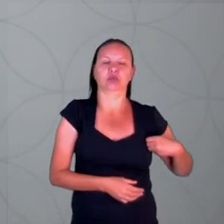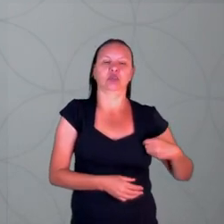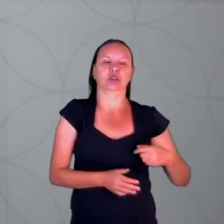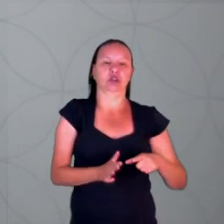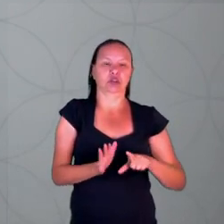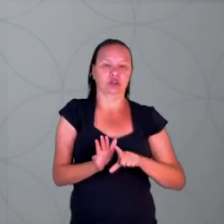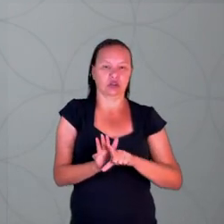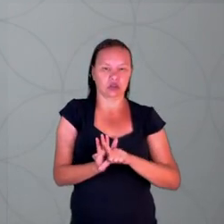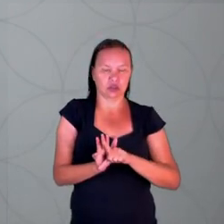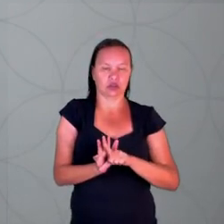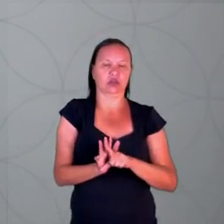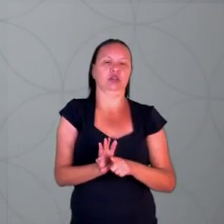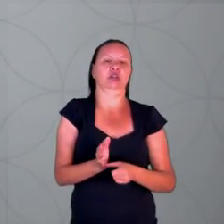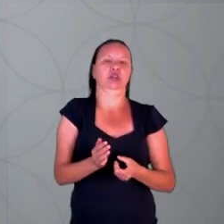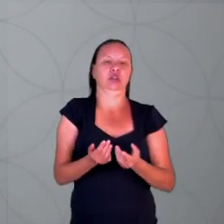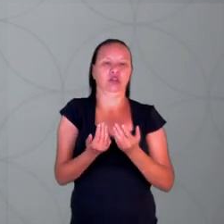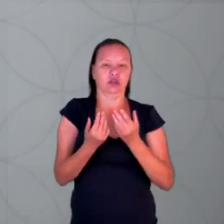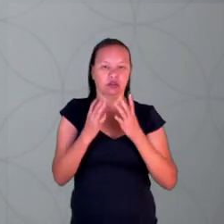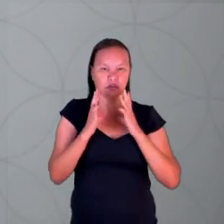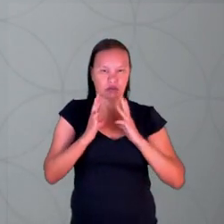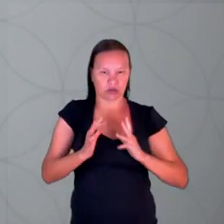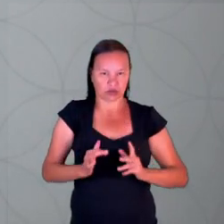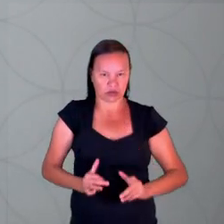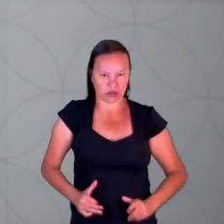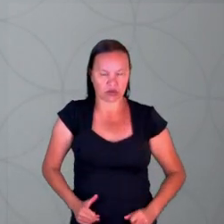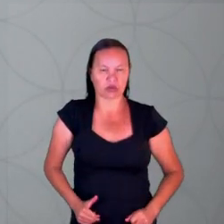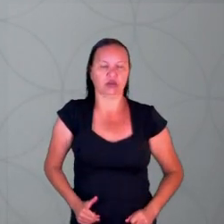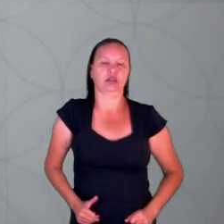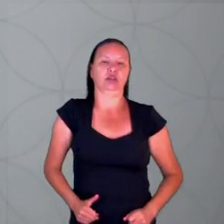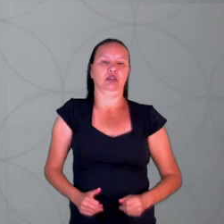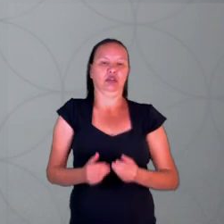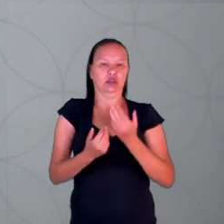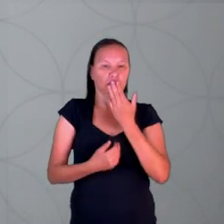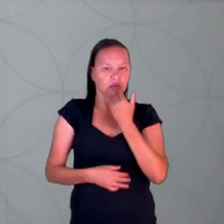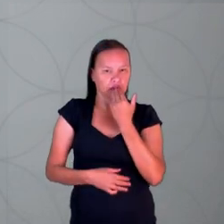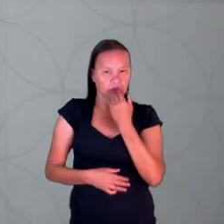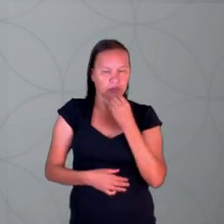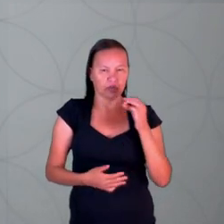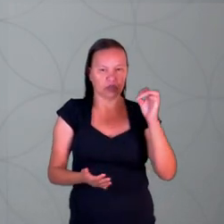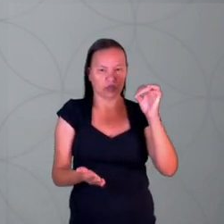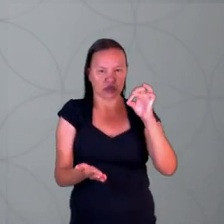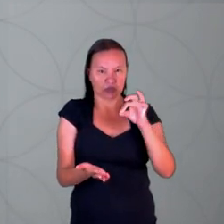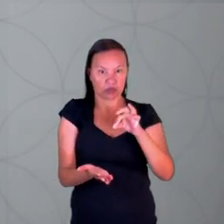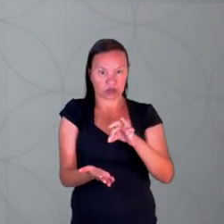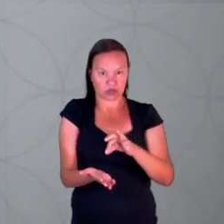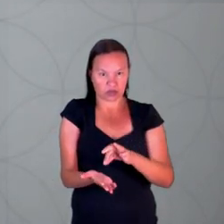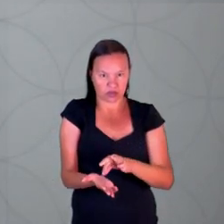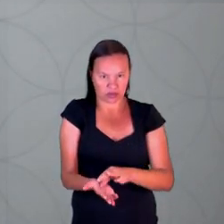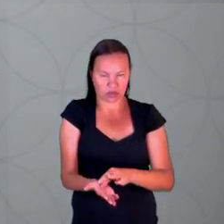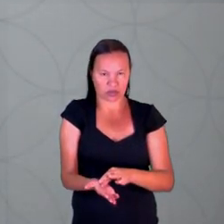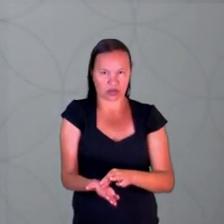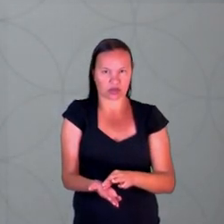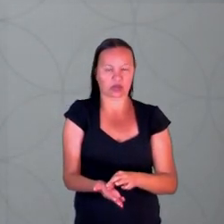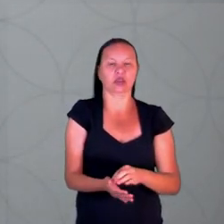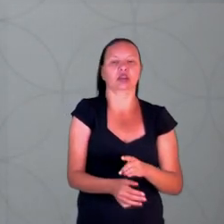a Alimentação adequada para a condução dos debates convido a dout Alexandra burlen